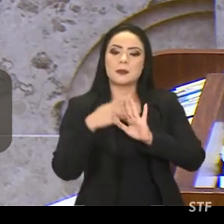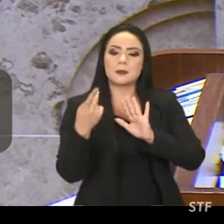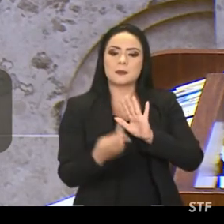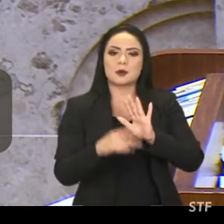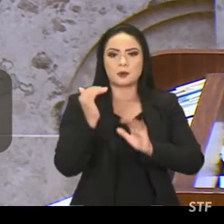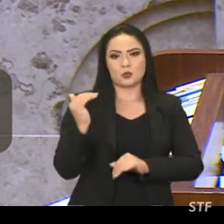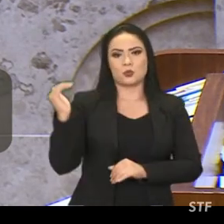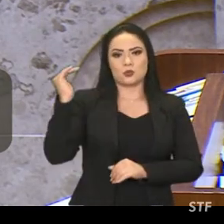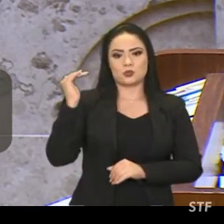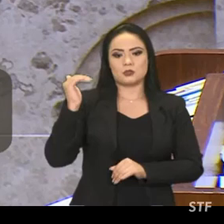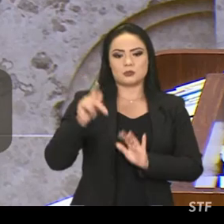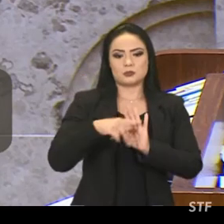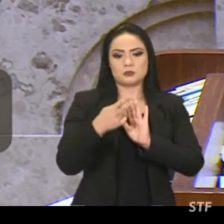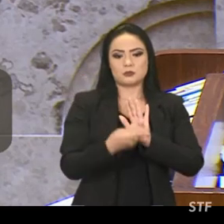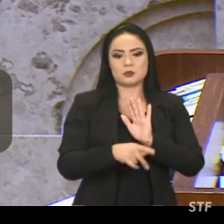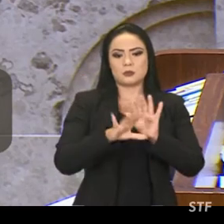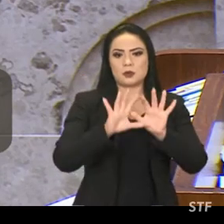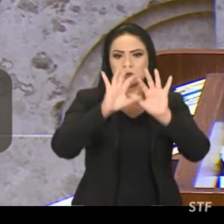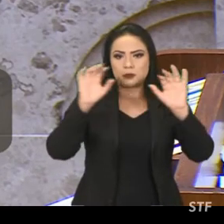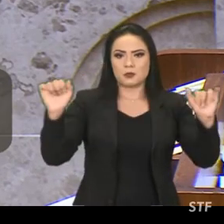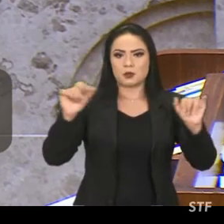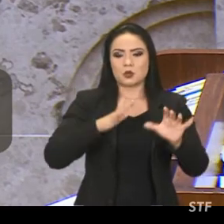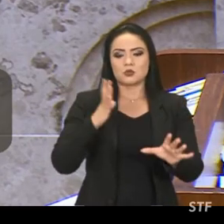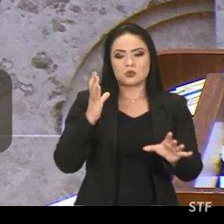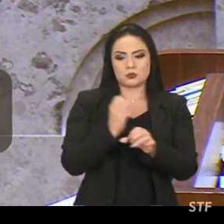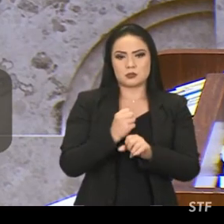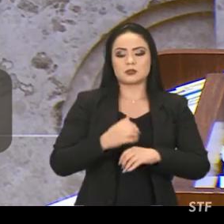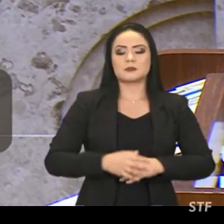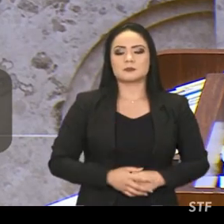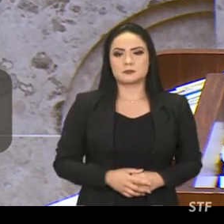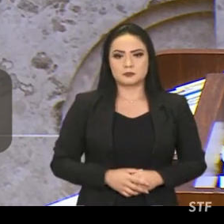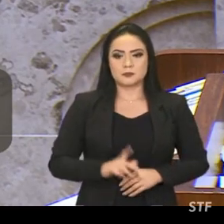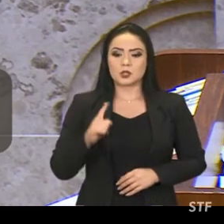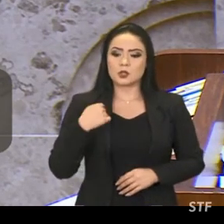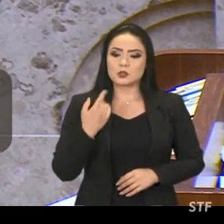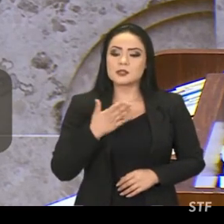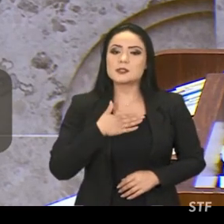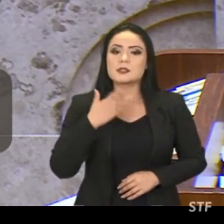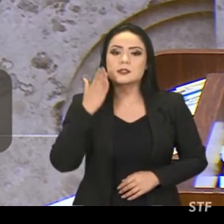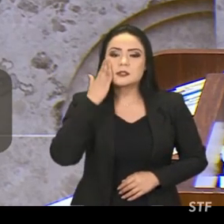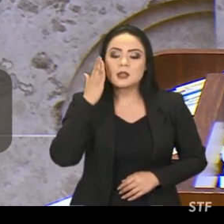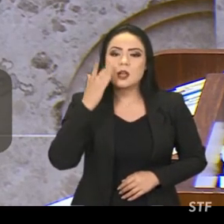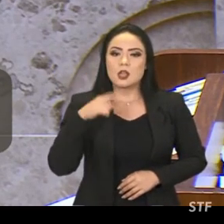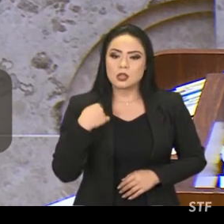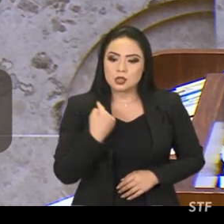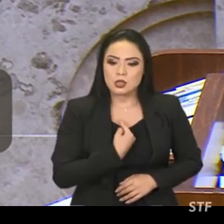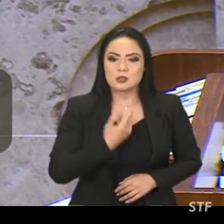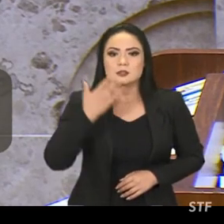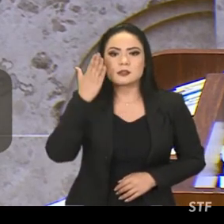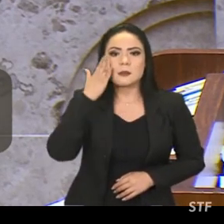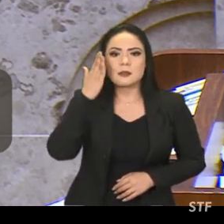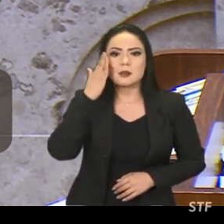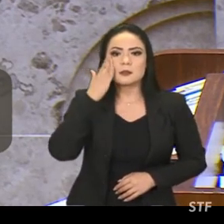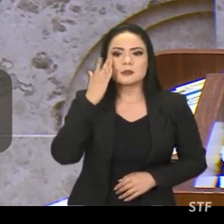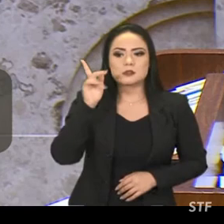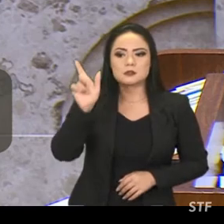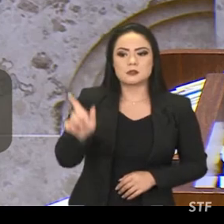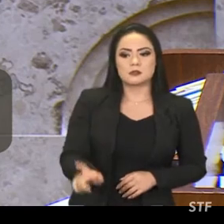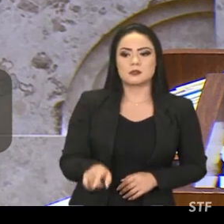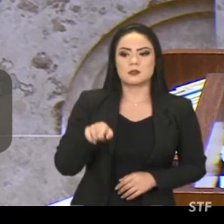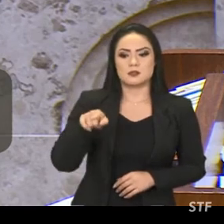Corte, do próprio Tribunal de Contas. A gente sabe que a Constituição, o Constituinte, muitas vezes,